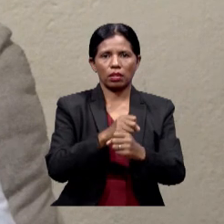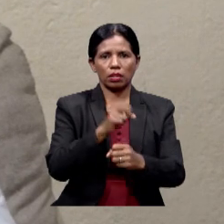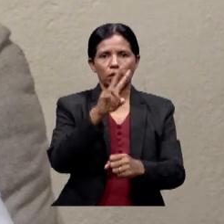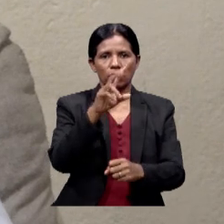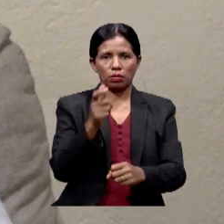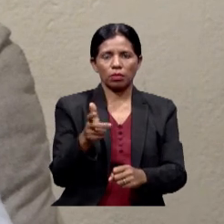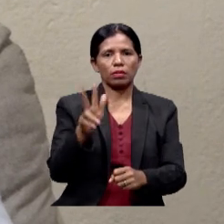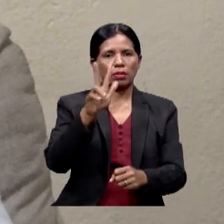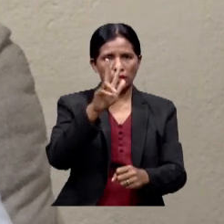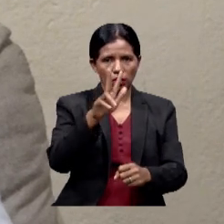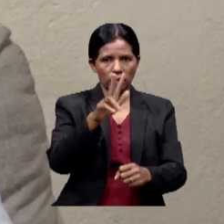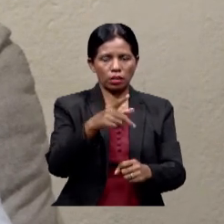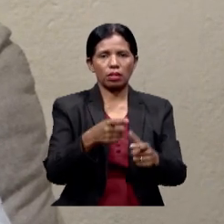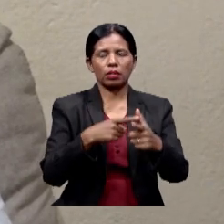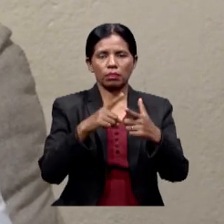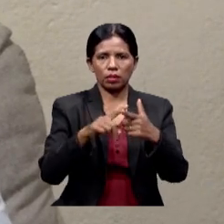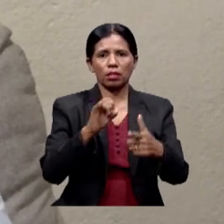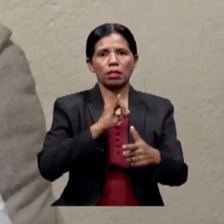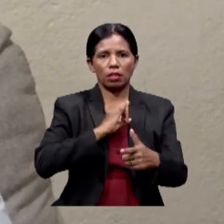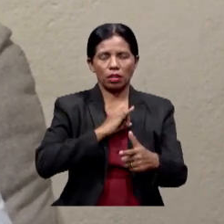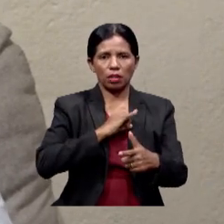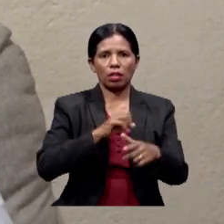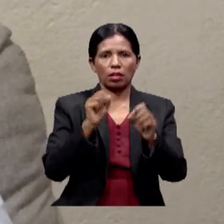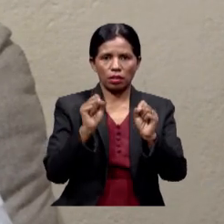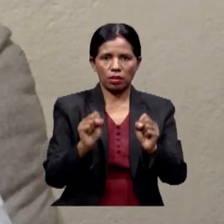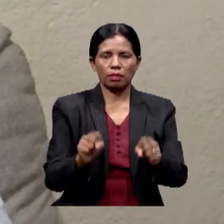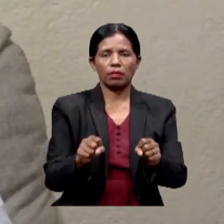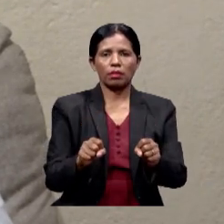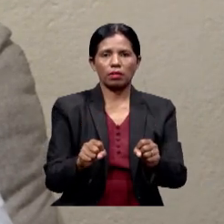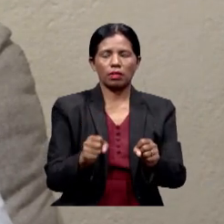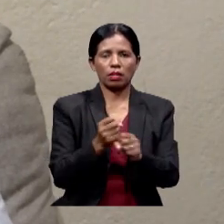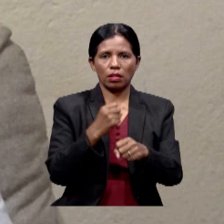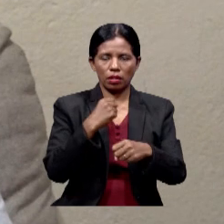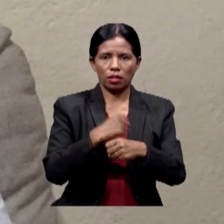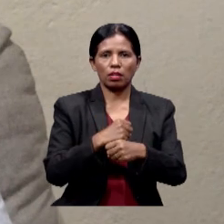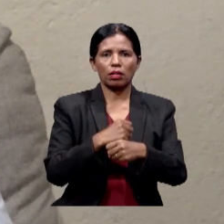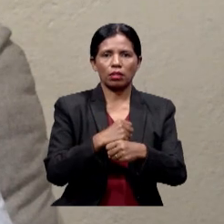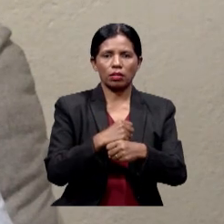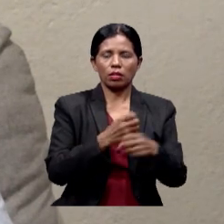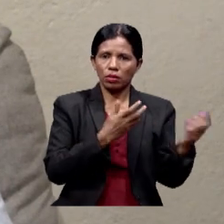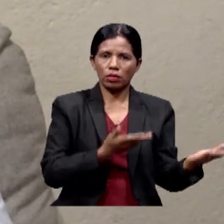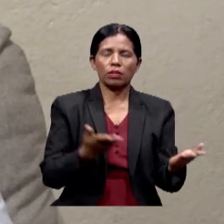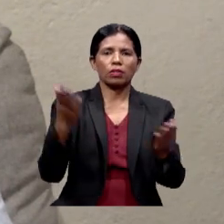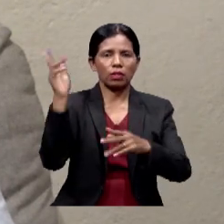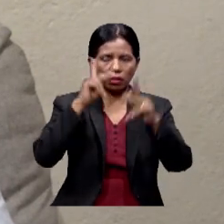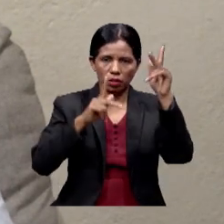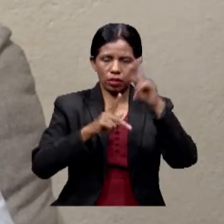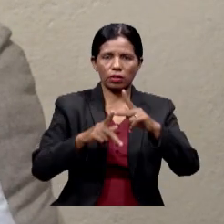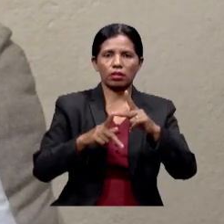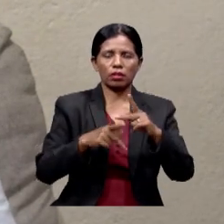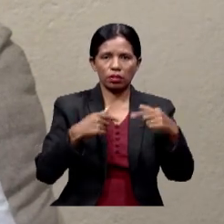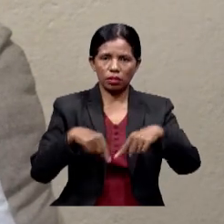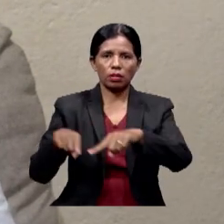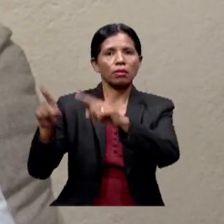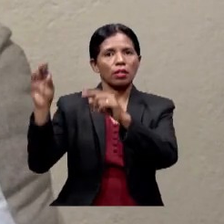2023 de Nian, que eu consegue remessa o caso Lobo Kwangida vai ao